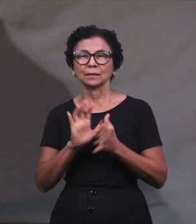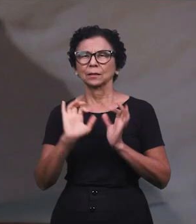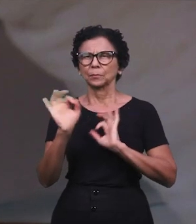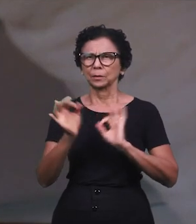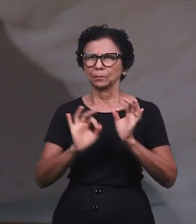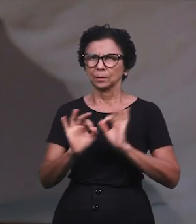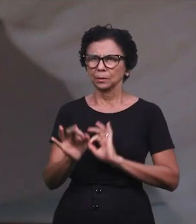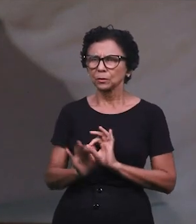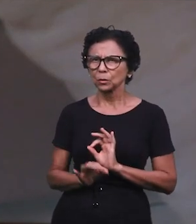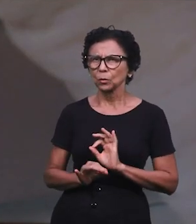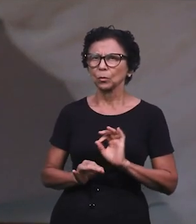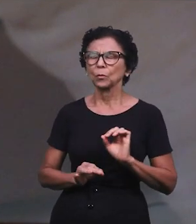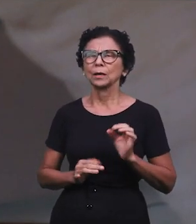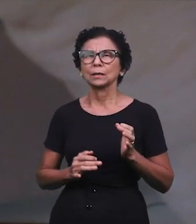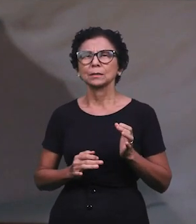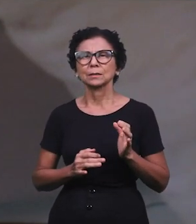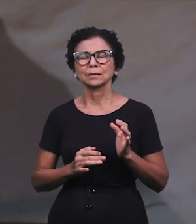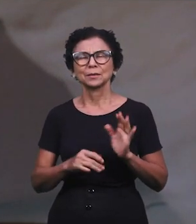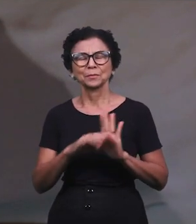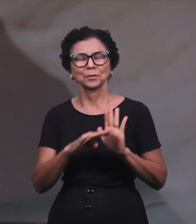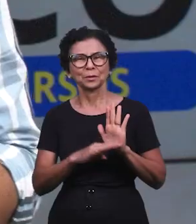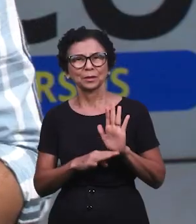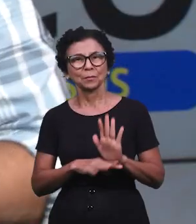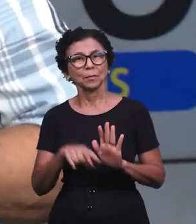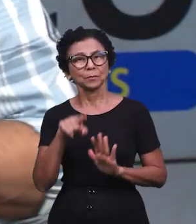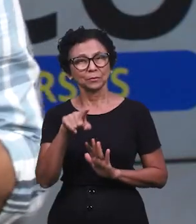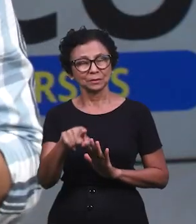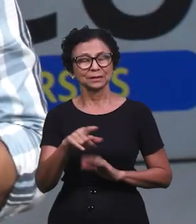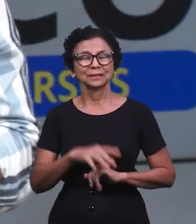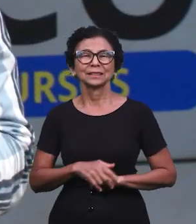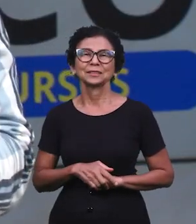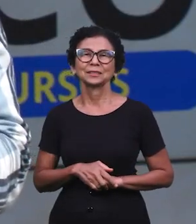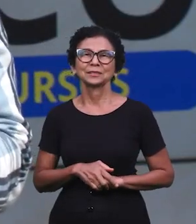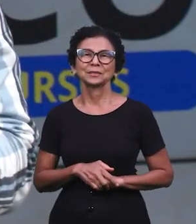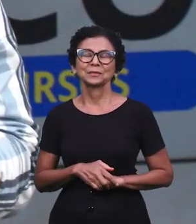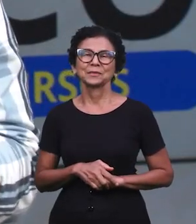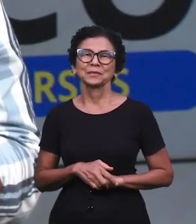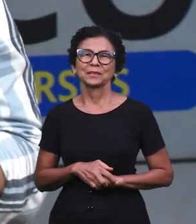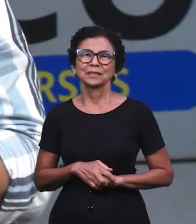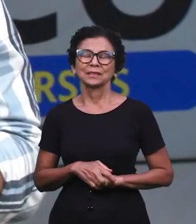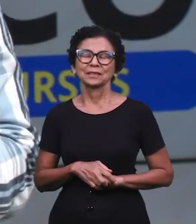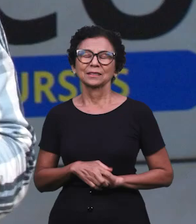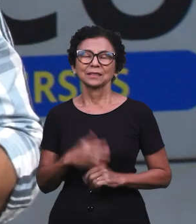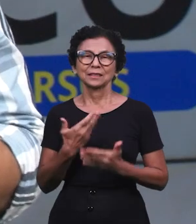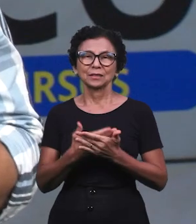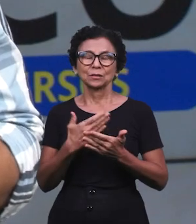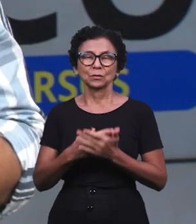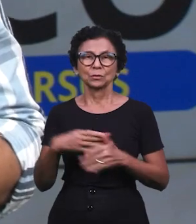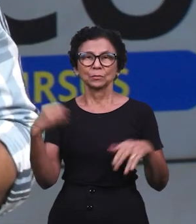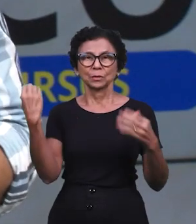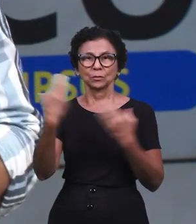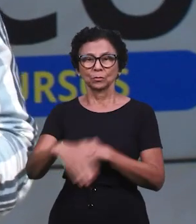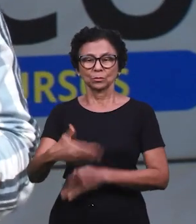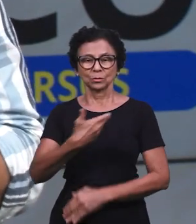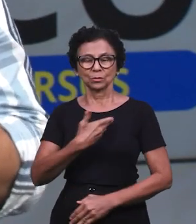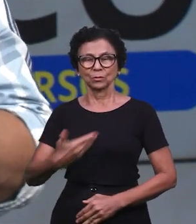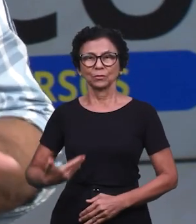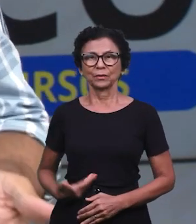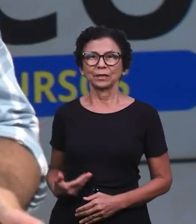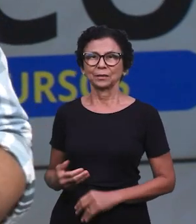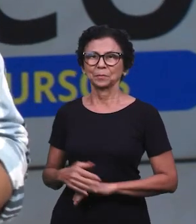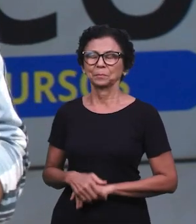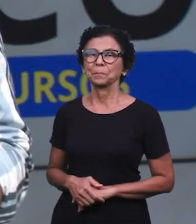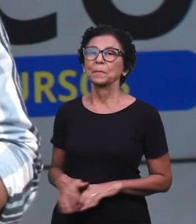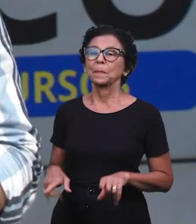preparando para concursos públicos, tudo bem? Eu quero fazer uma saudação especial para você que nos acompanha pelas nossas